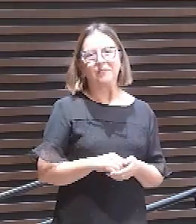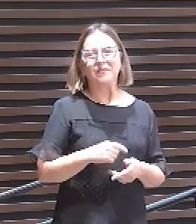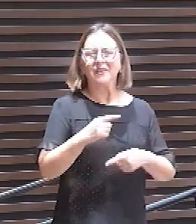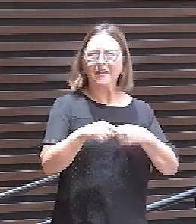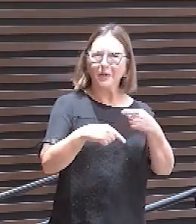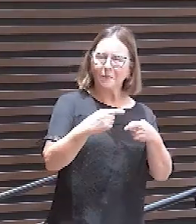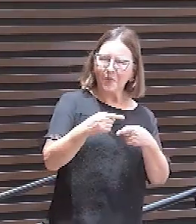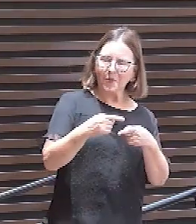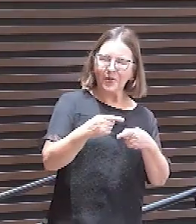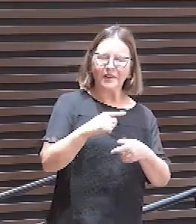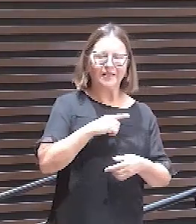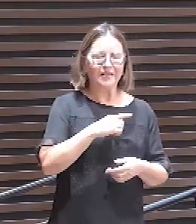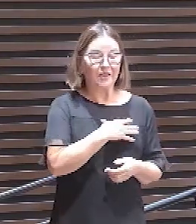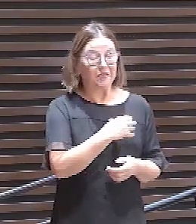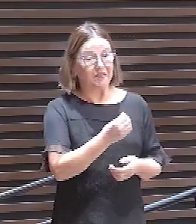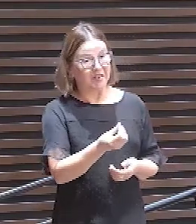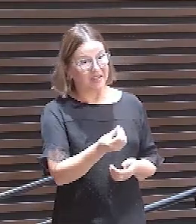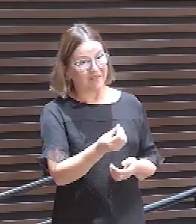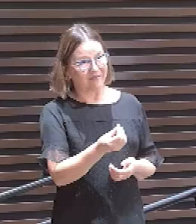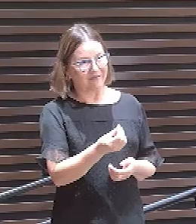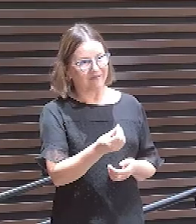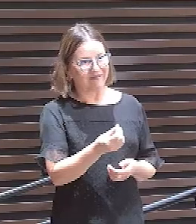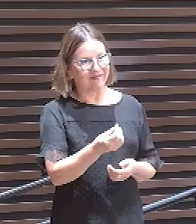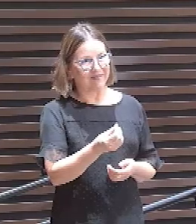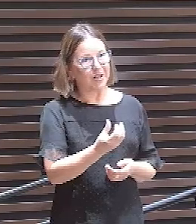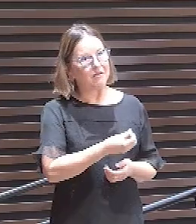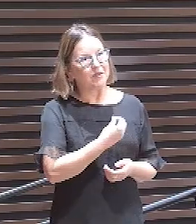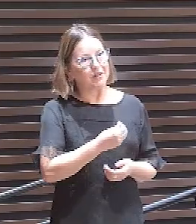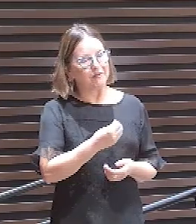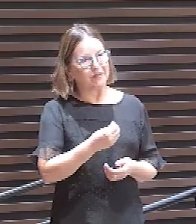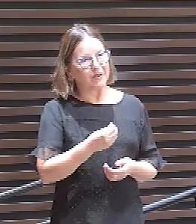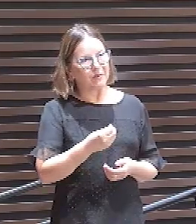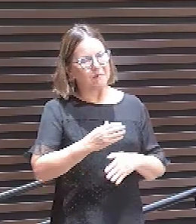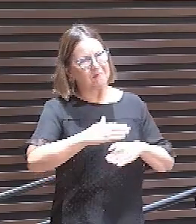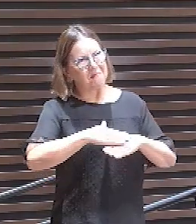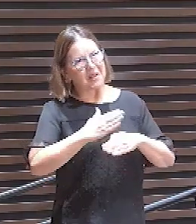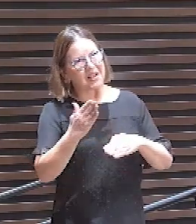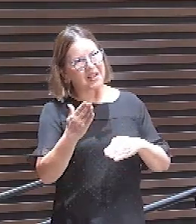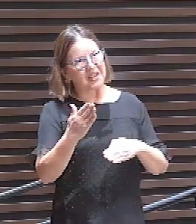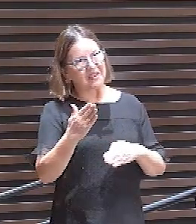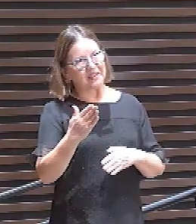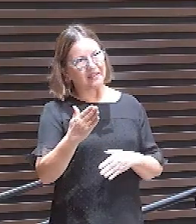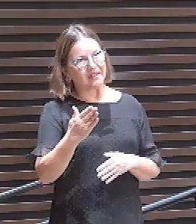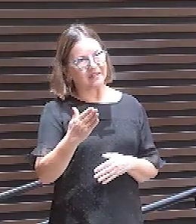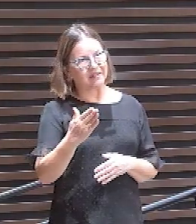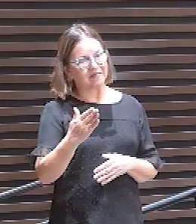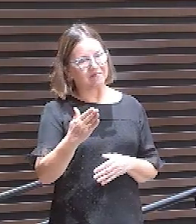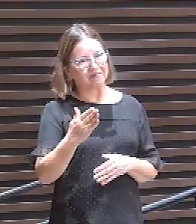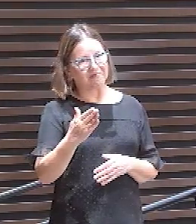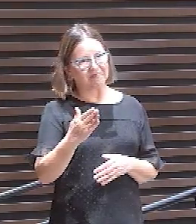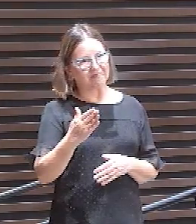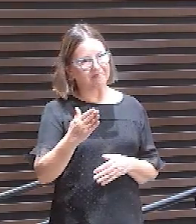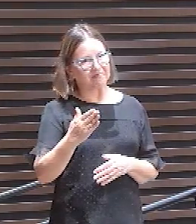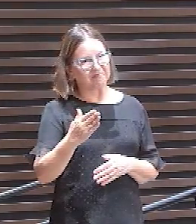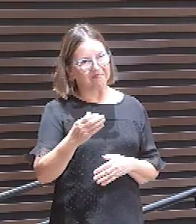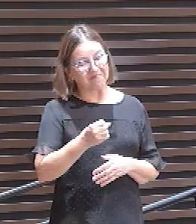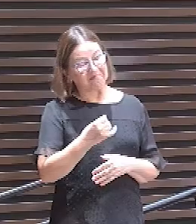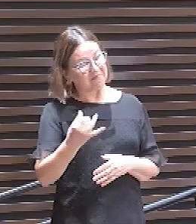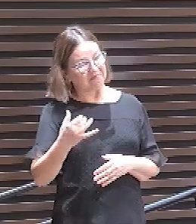Depois que gerou tal filho, ele viveu mais XX